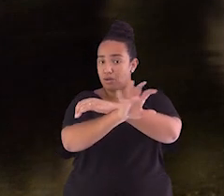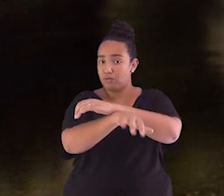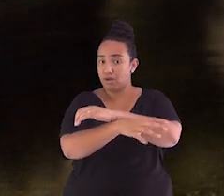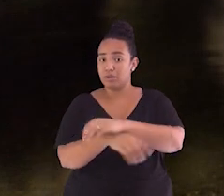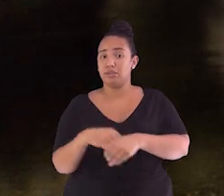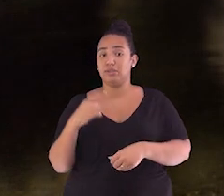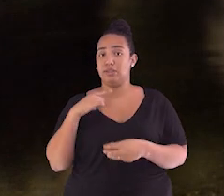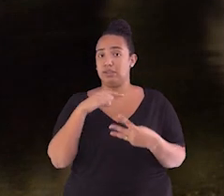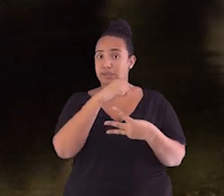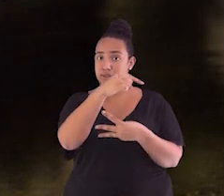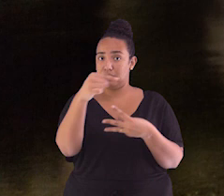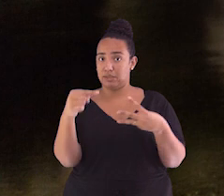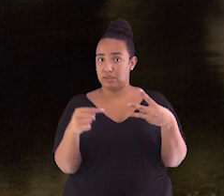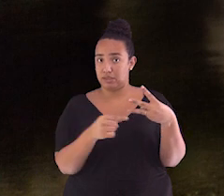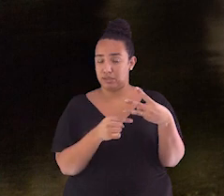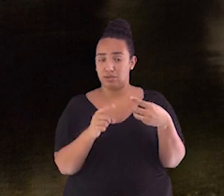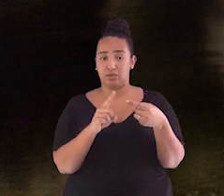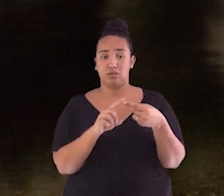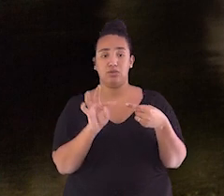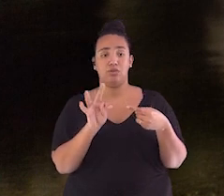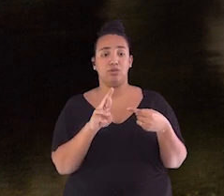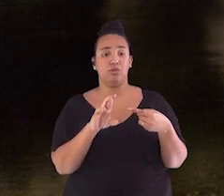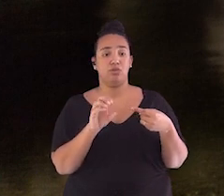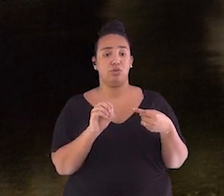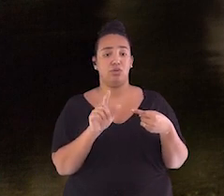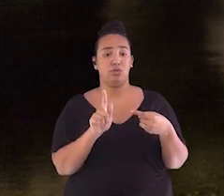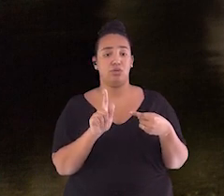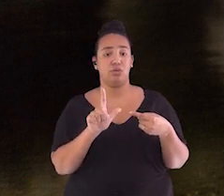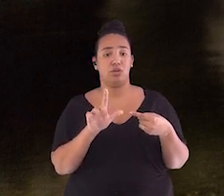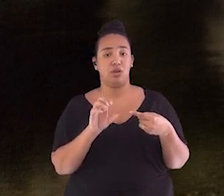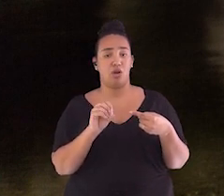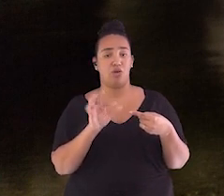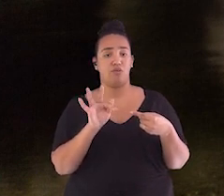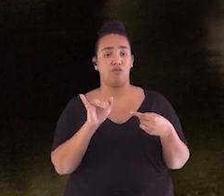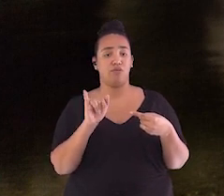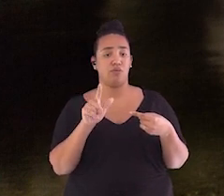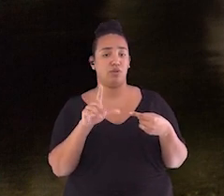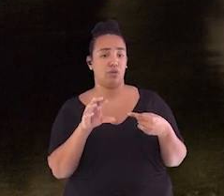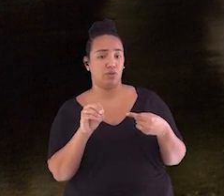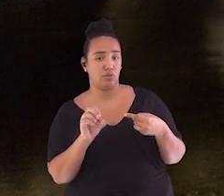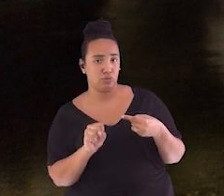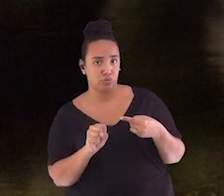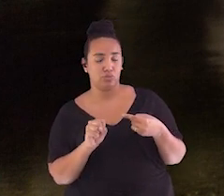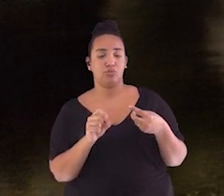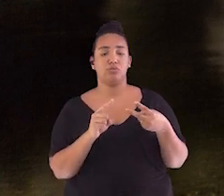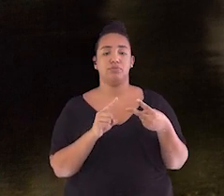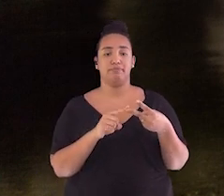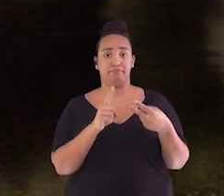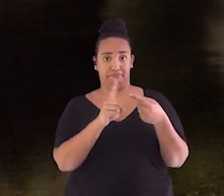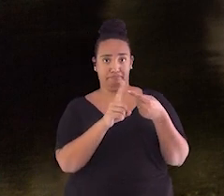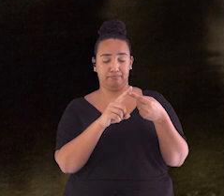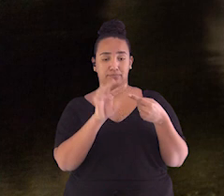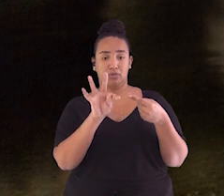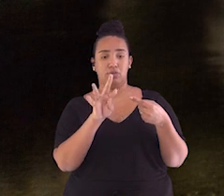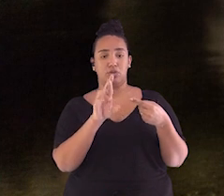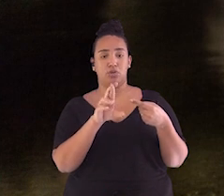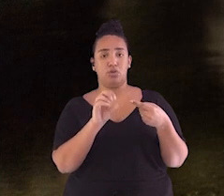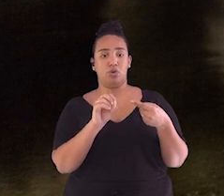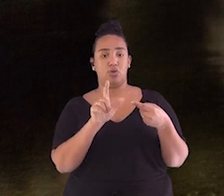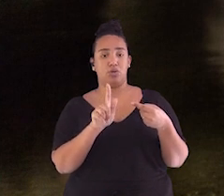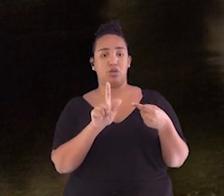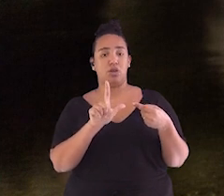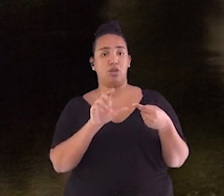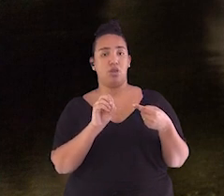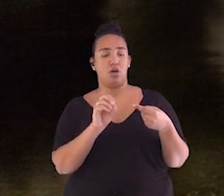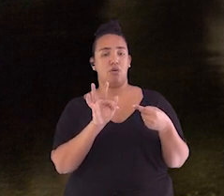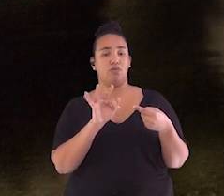em 3 grupos: o troglóstenos, troglófilos e os troglóbios. Os troglófilos são